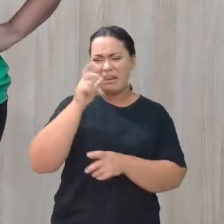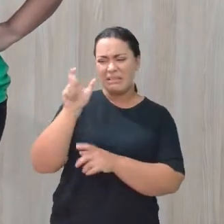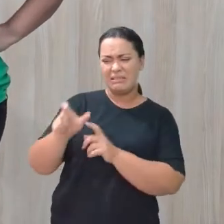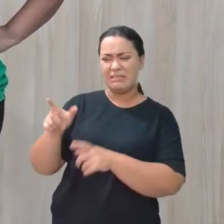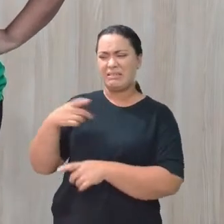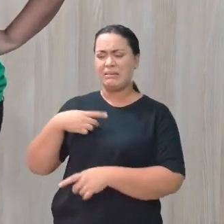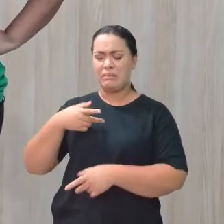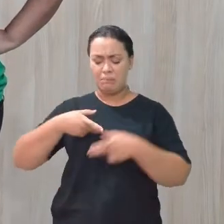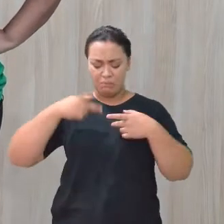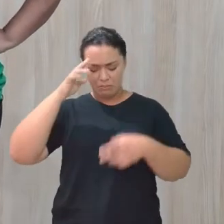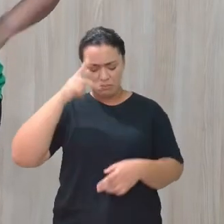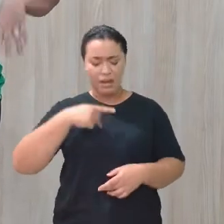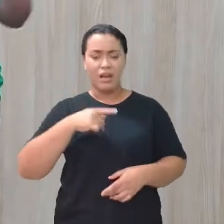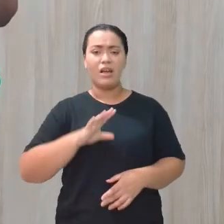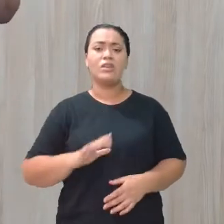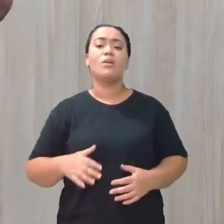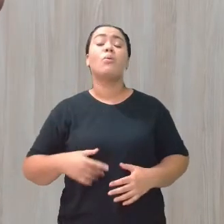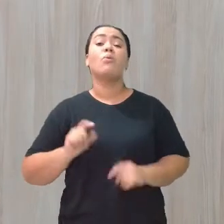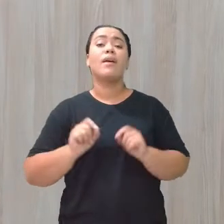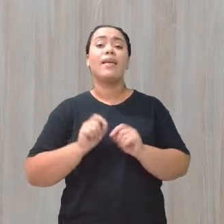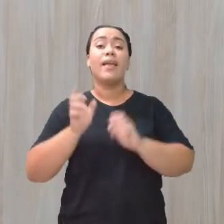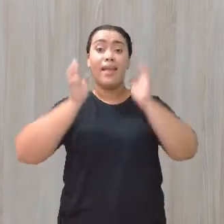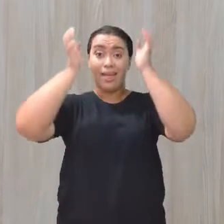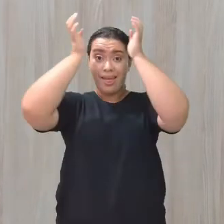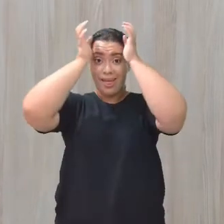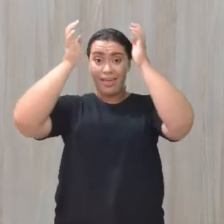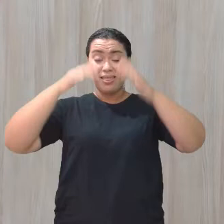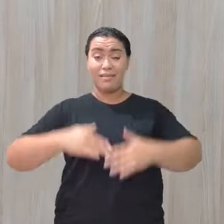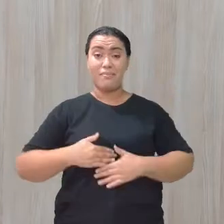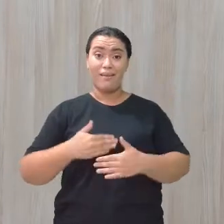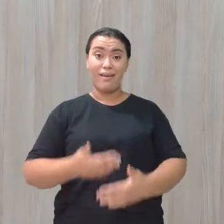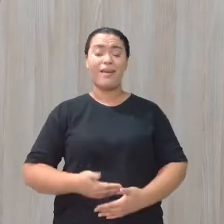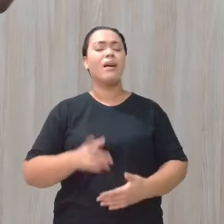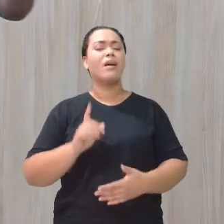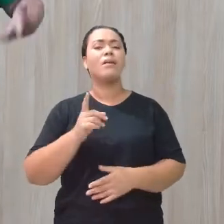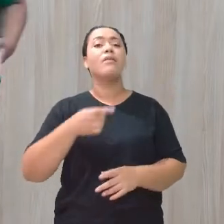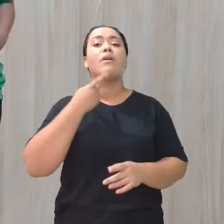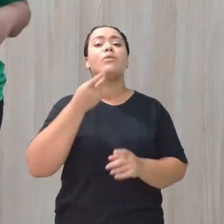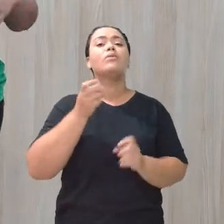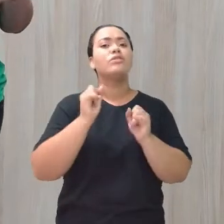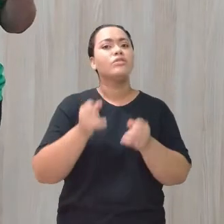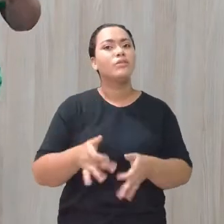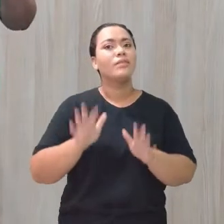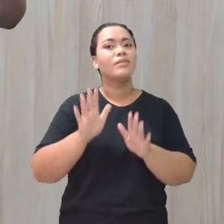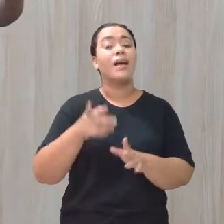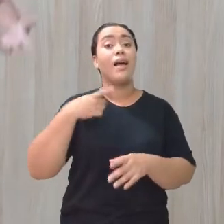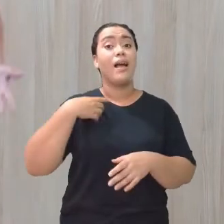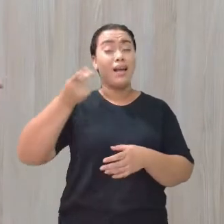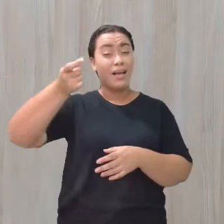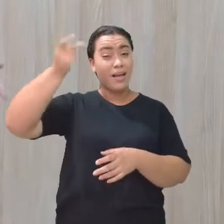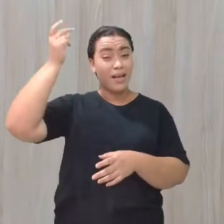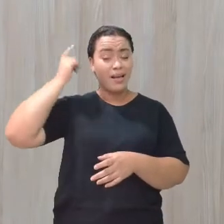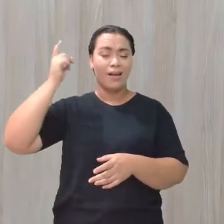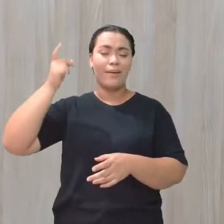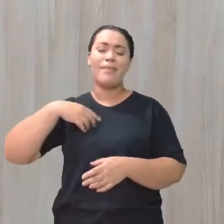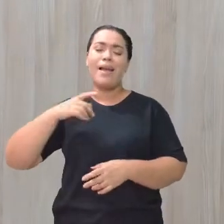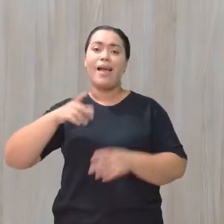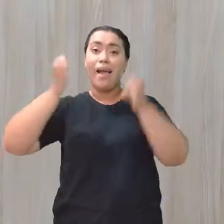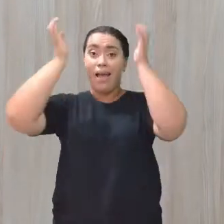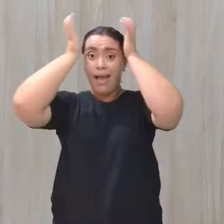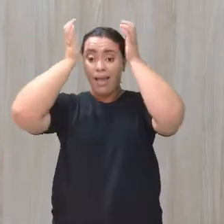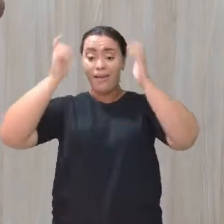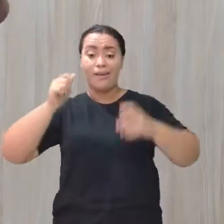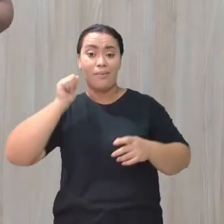barriga, hein? Tá bom tirar o rei na barriga. É porque na época da monarquia, quando a rainha estava grávida,